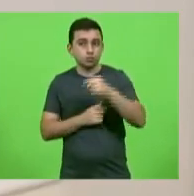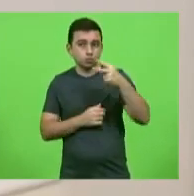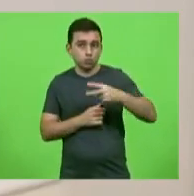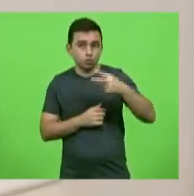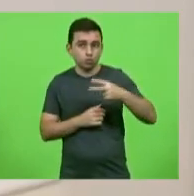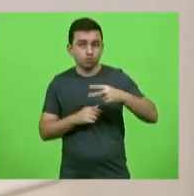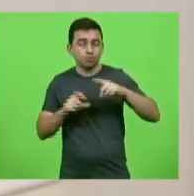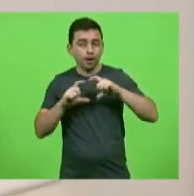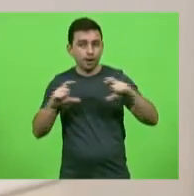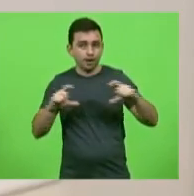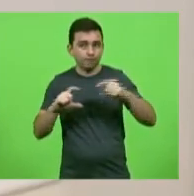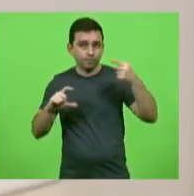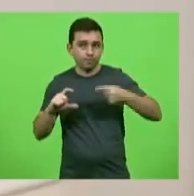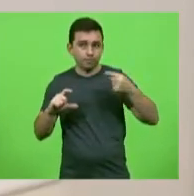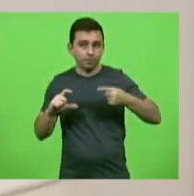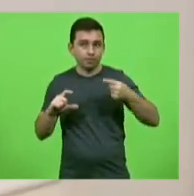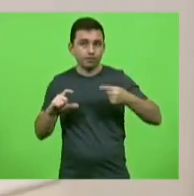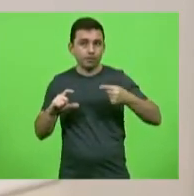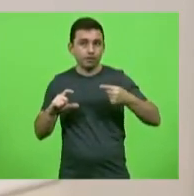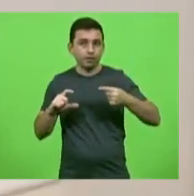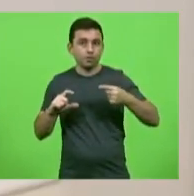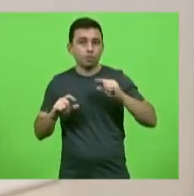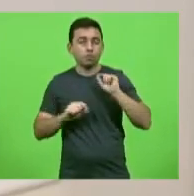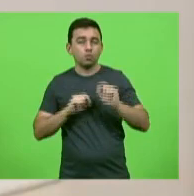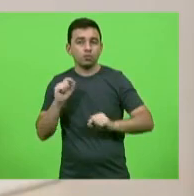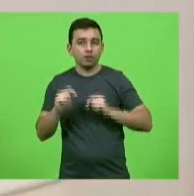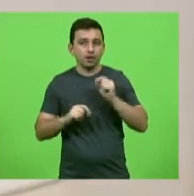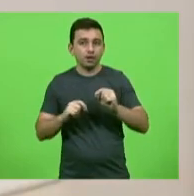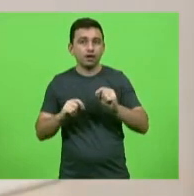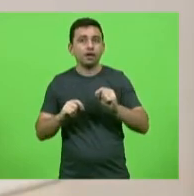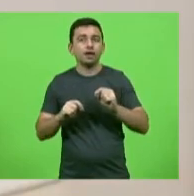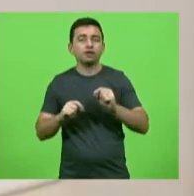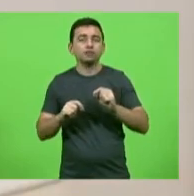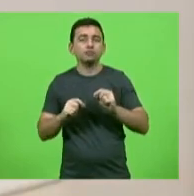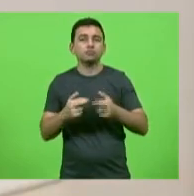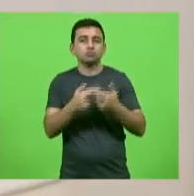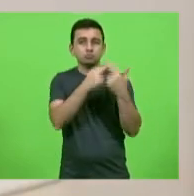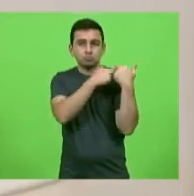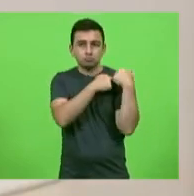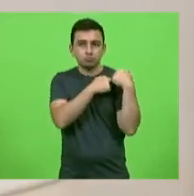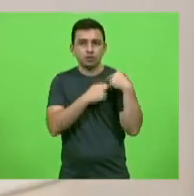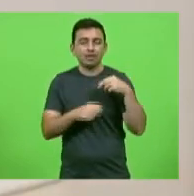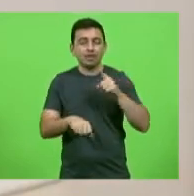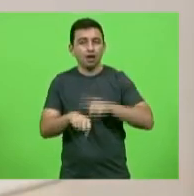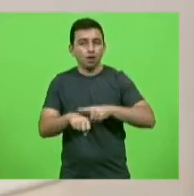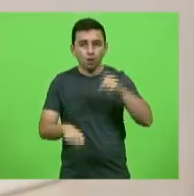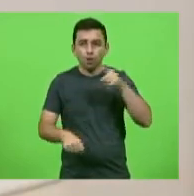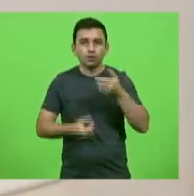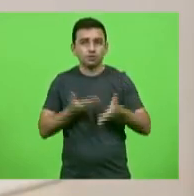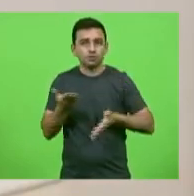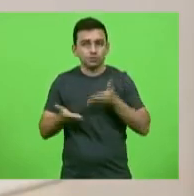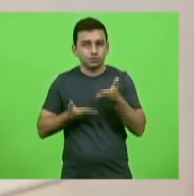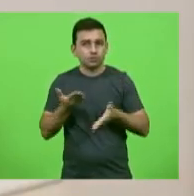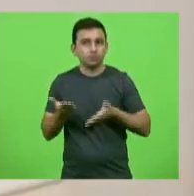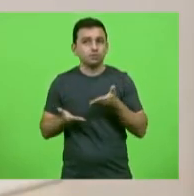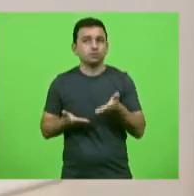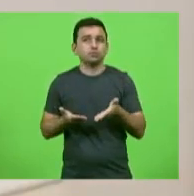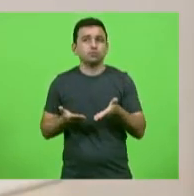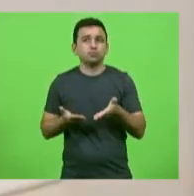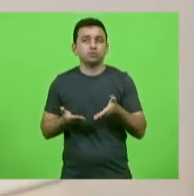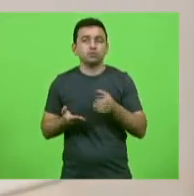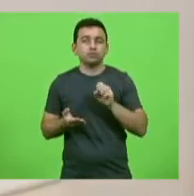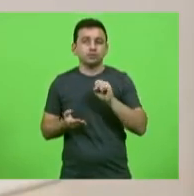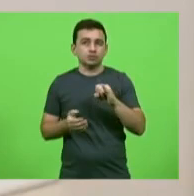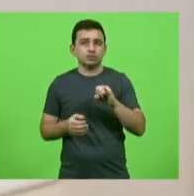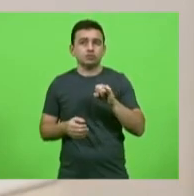1º deste artigo, para os casos em que há necessidade de pronto e imediato atendimento devidamente motivados